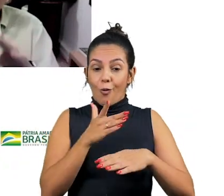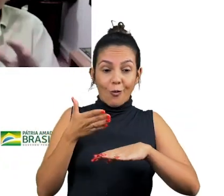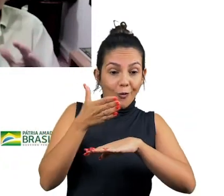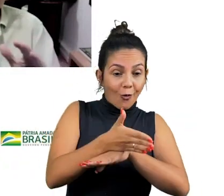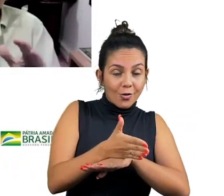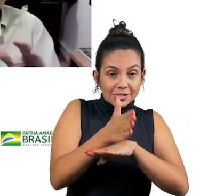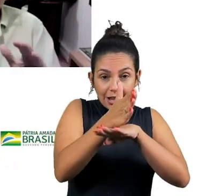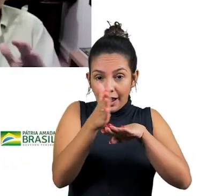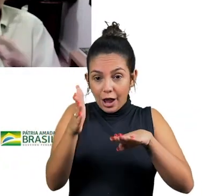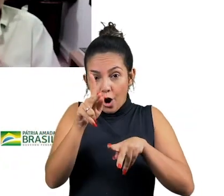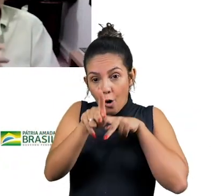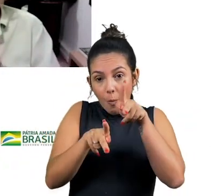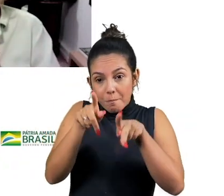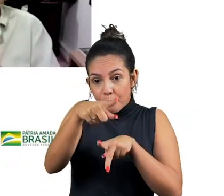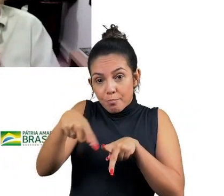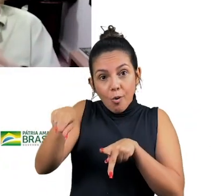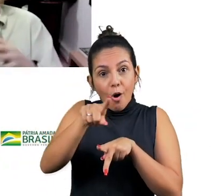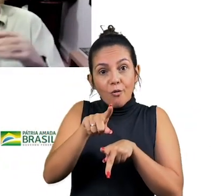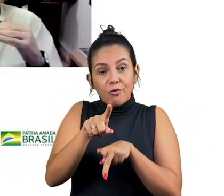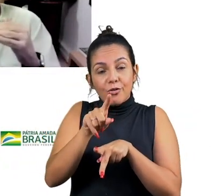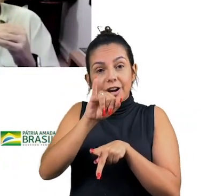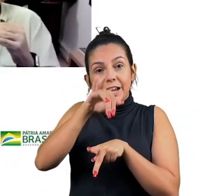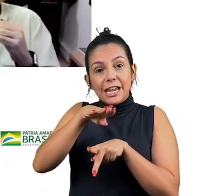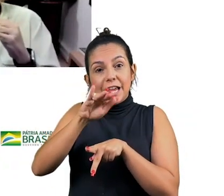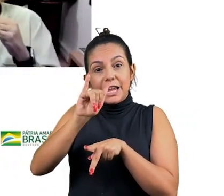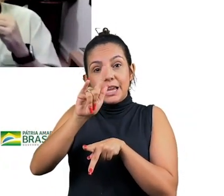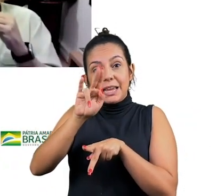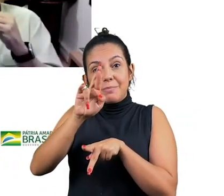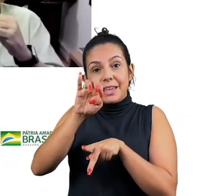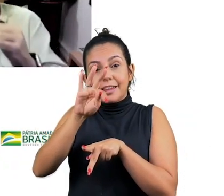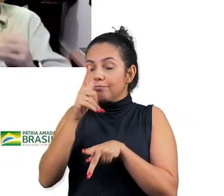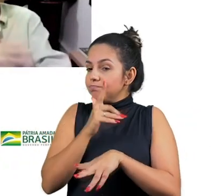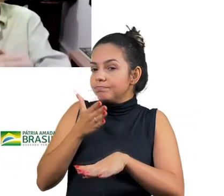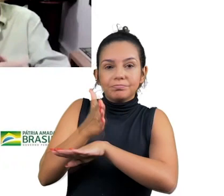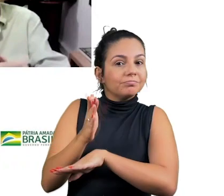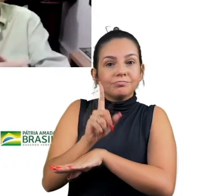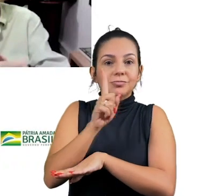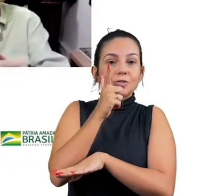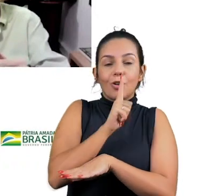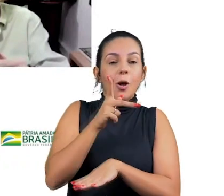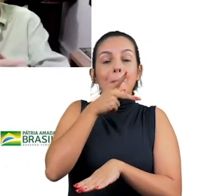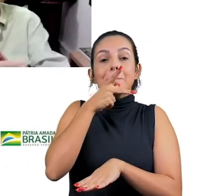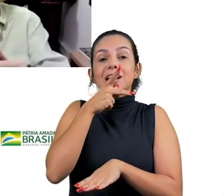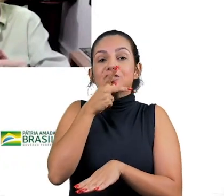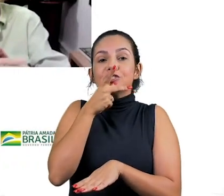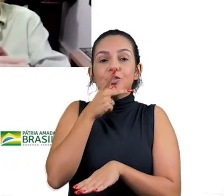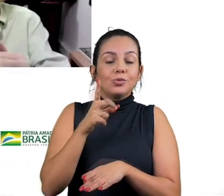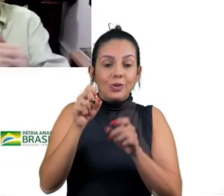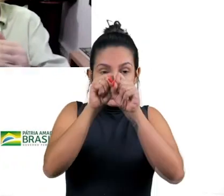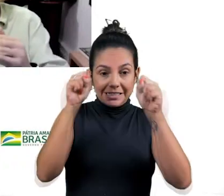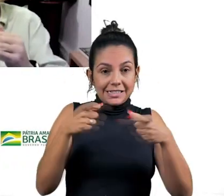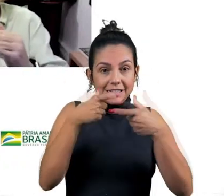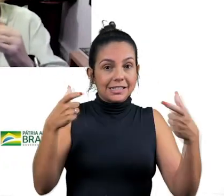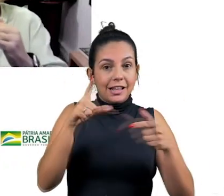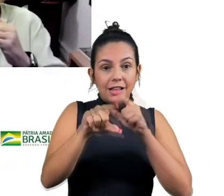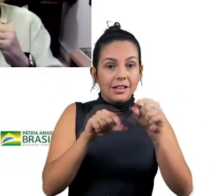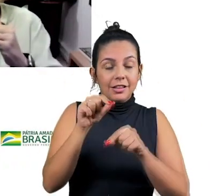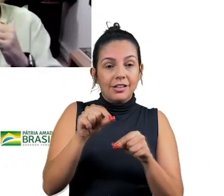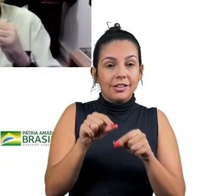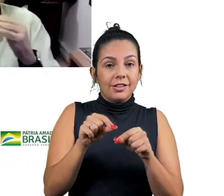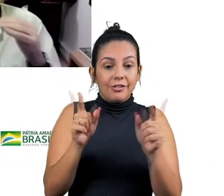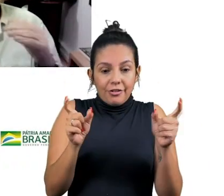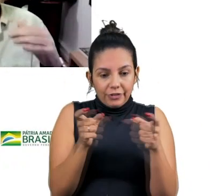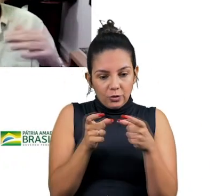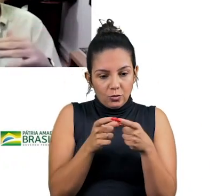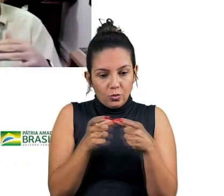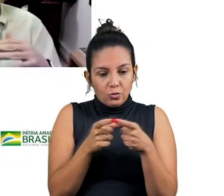parcela. Esse é o problema do livro. O cobertor democrático vai ficando